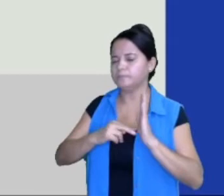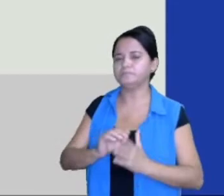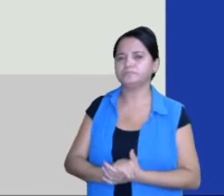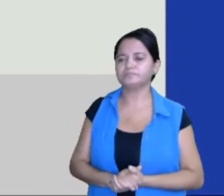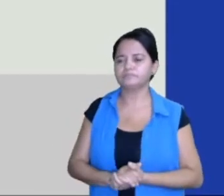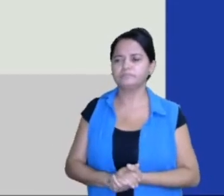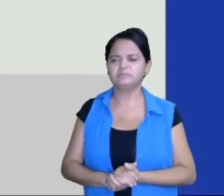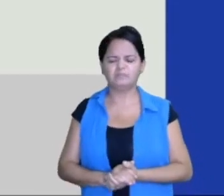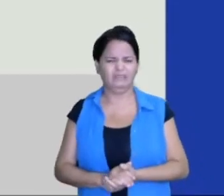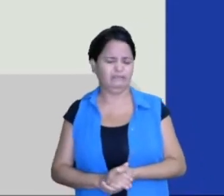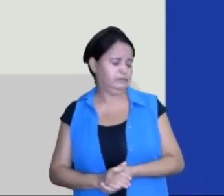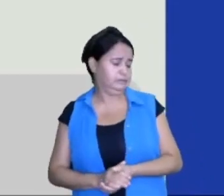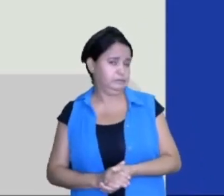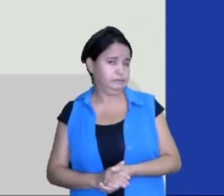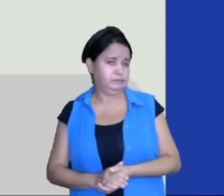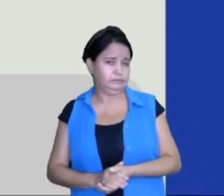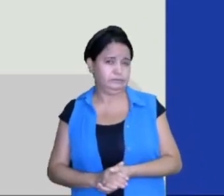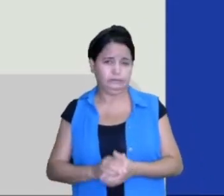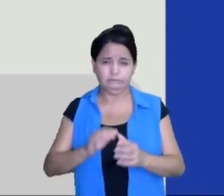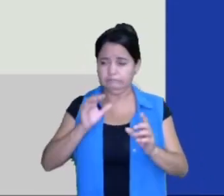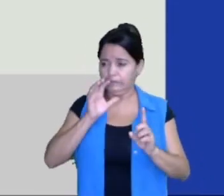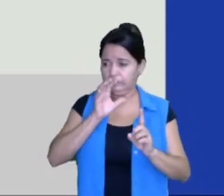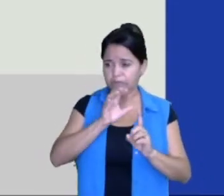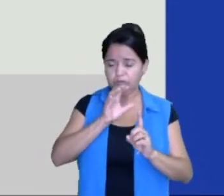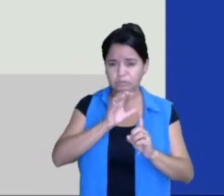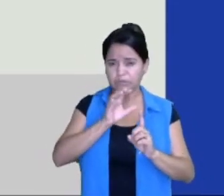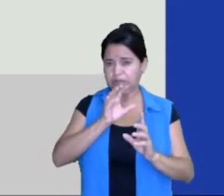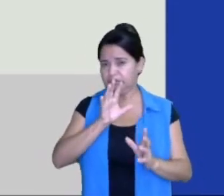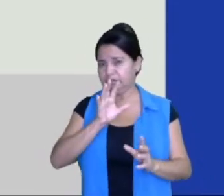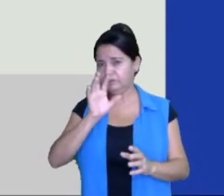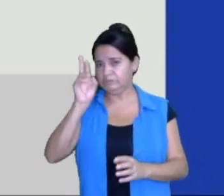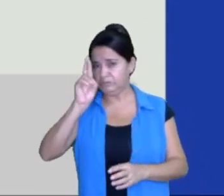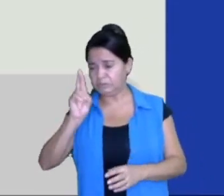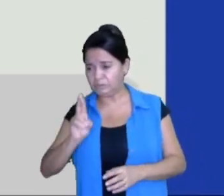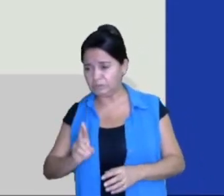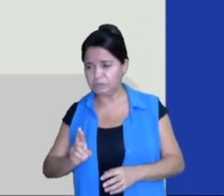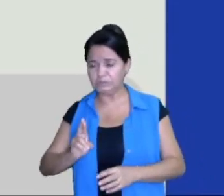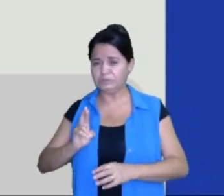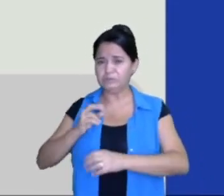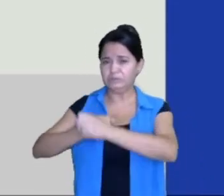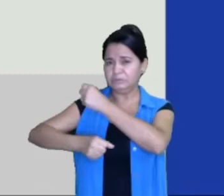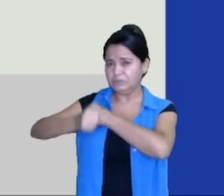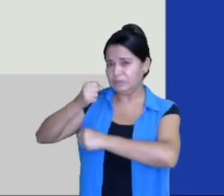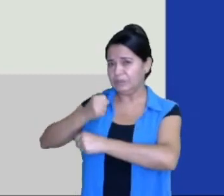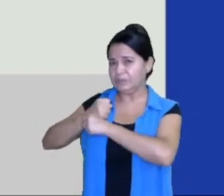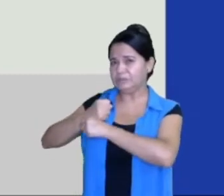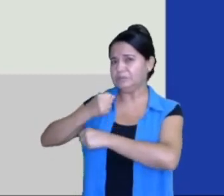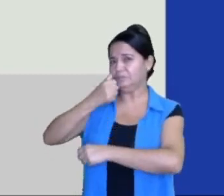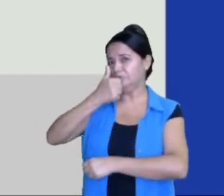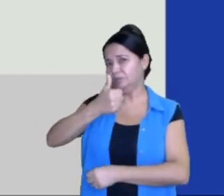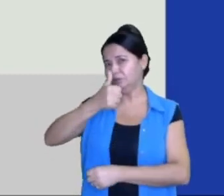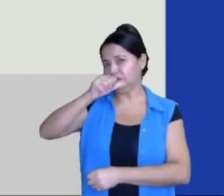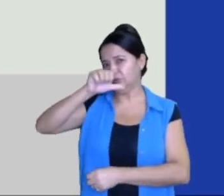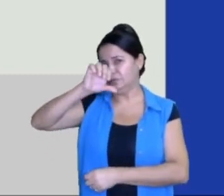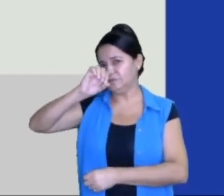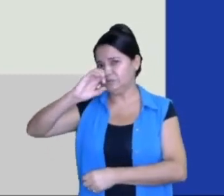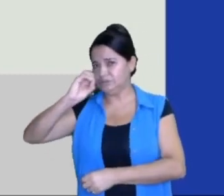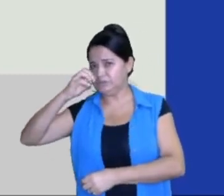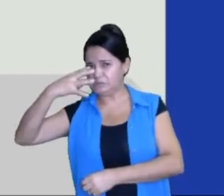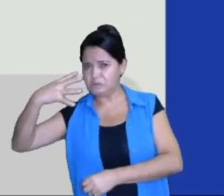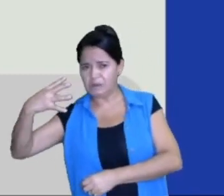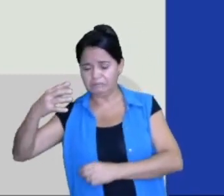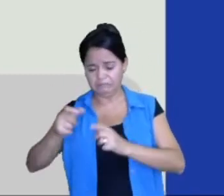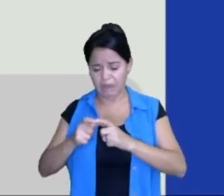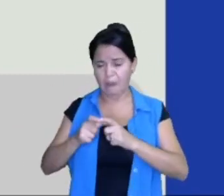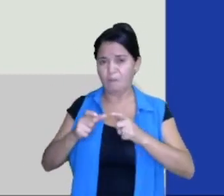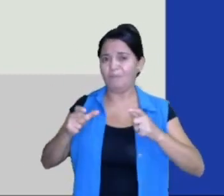A derrota russa na Guerra Russo-Japonesa de 1904 aumentou o endividamento